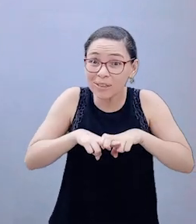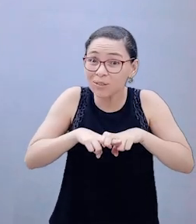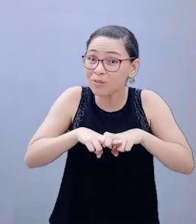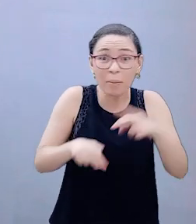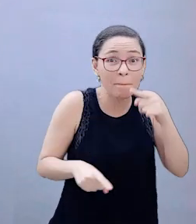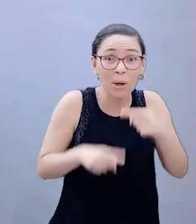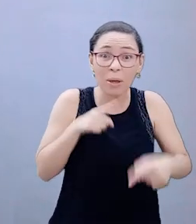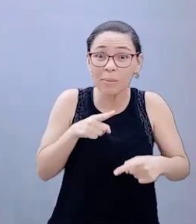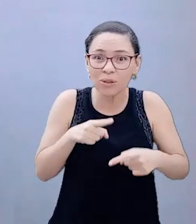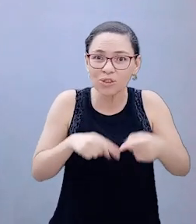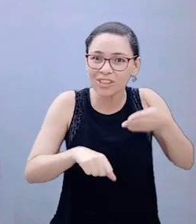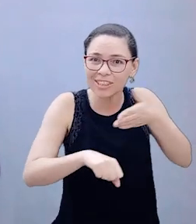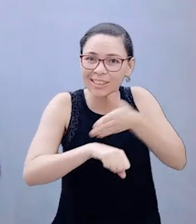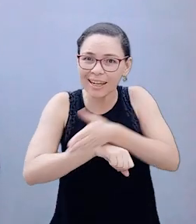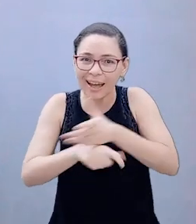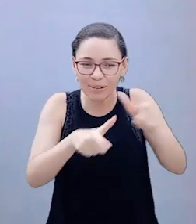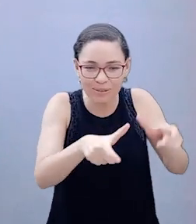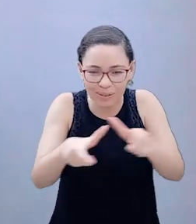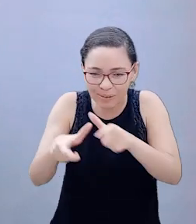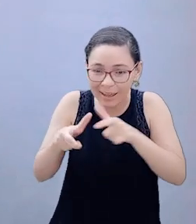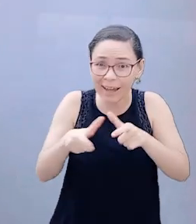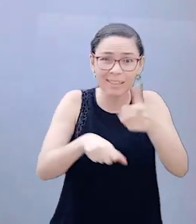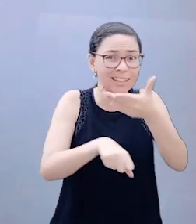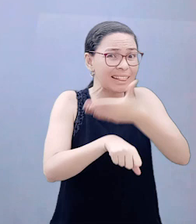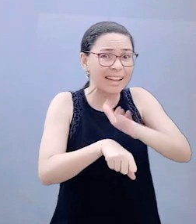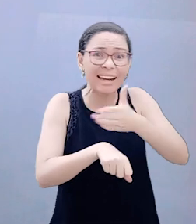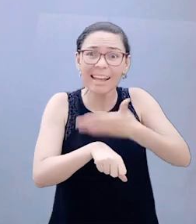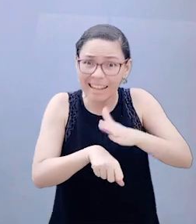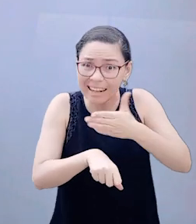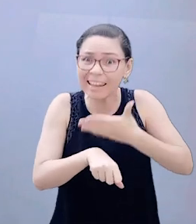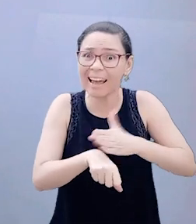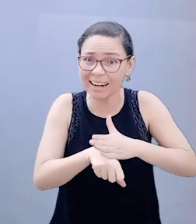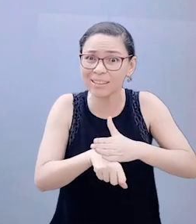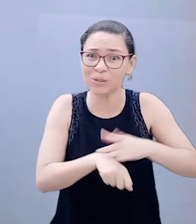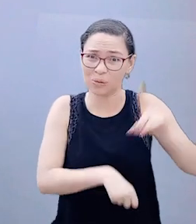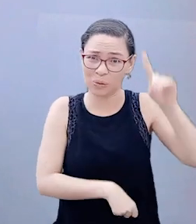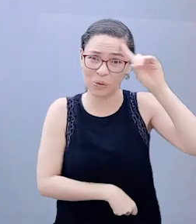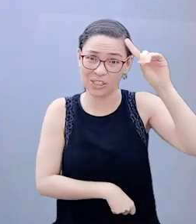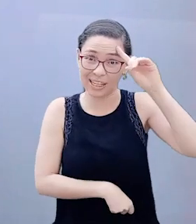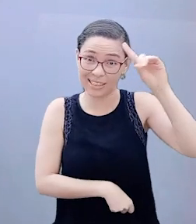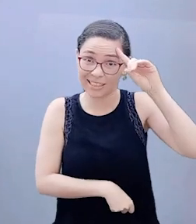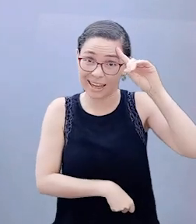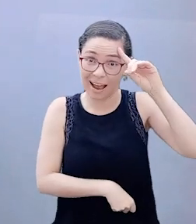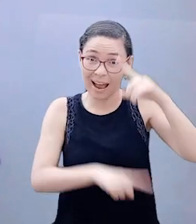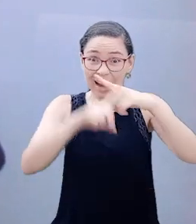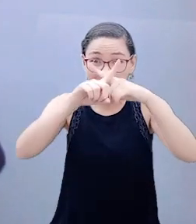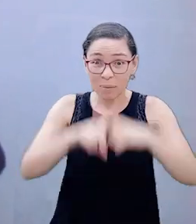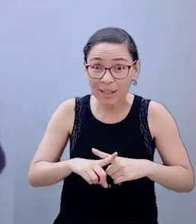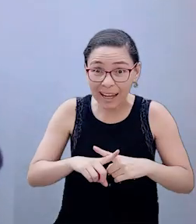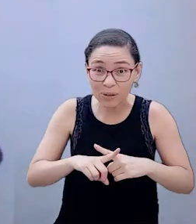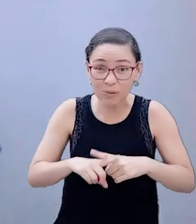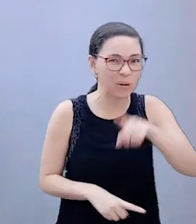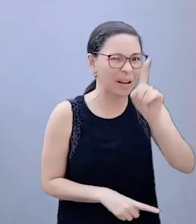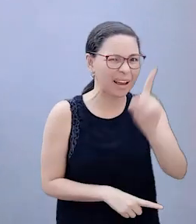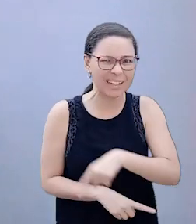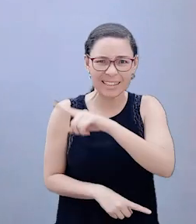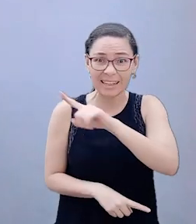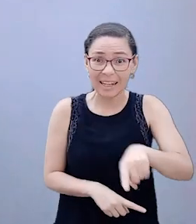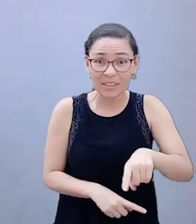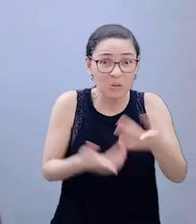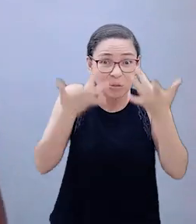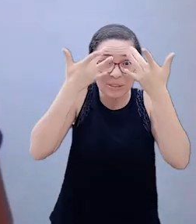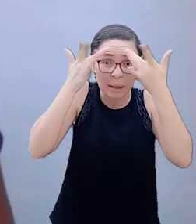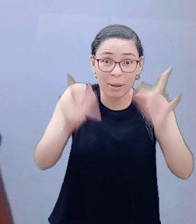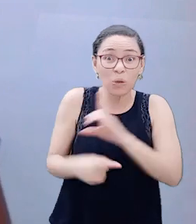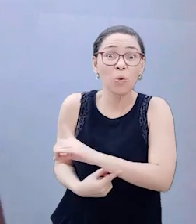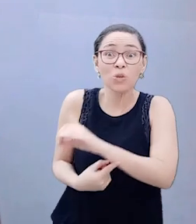naquele momento, o isolamento social foi necessário, competições foram canceladas ou adiadas, sem uma data prevista para retorno. O